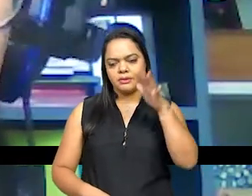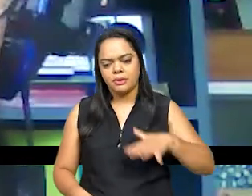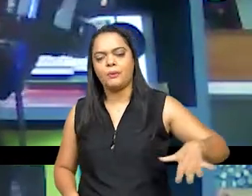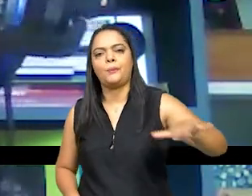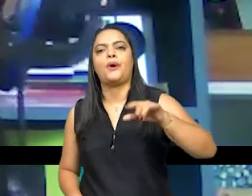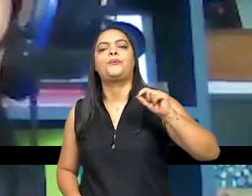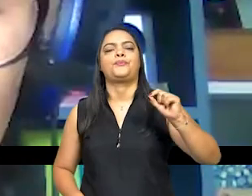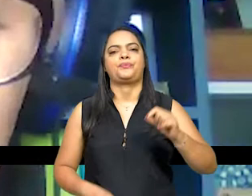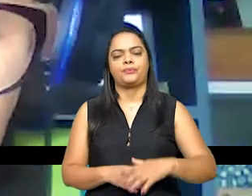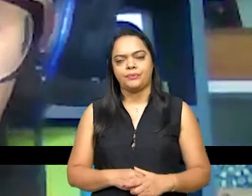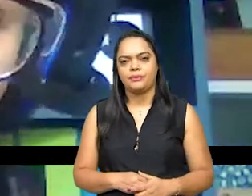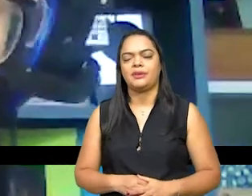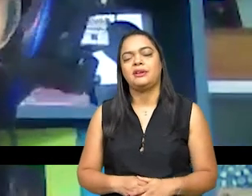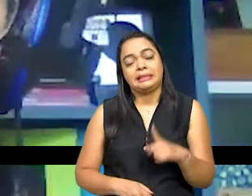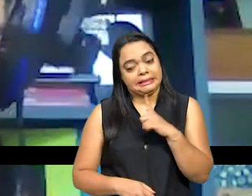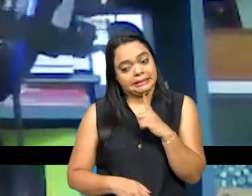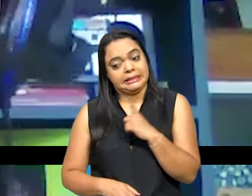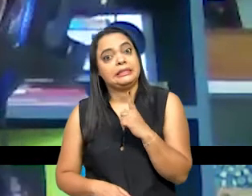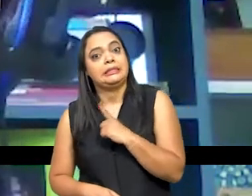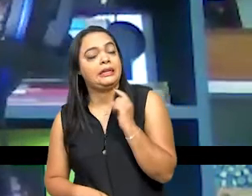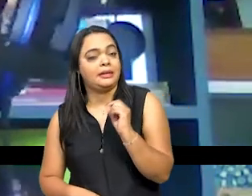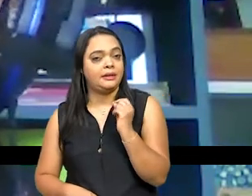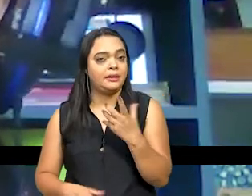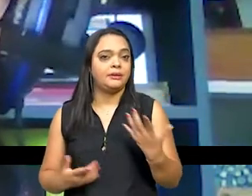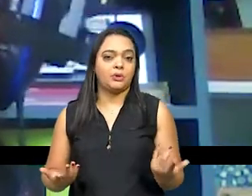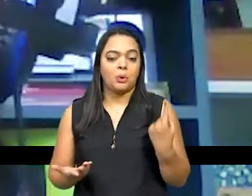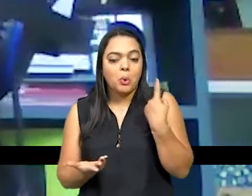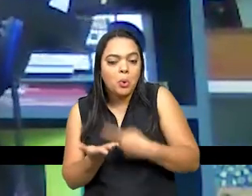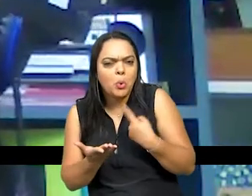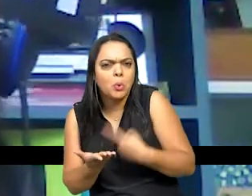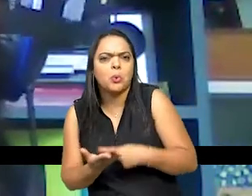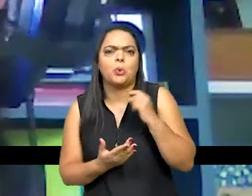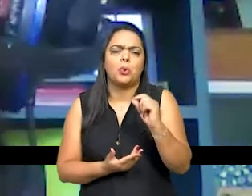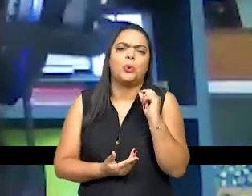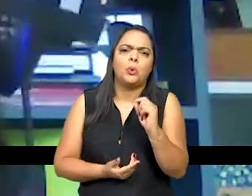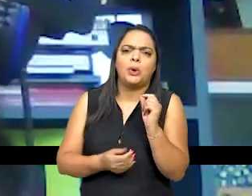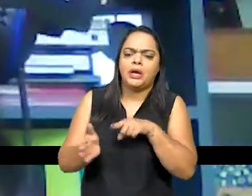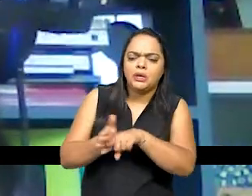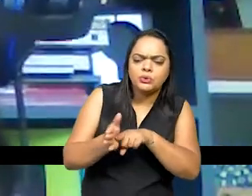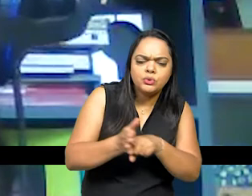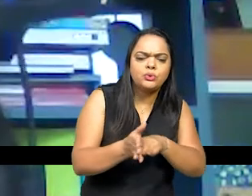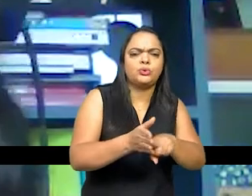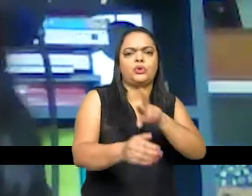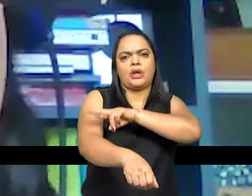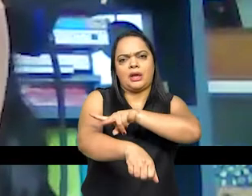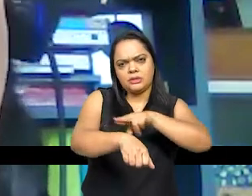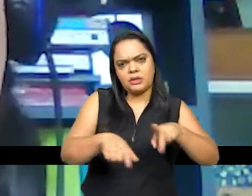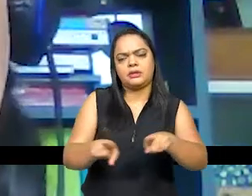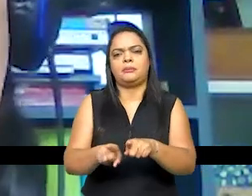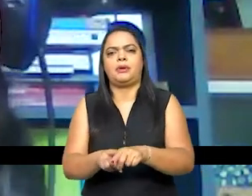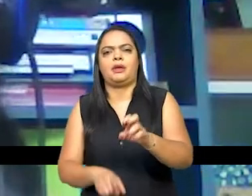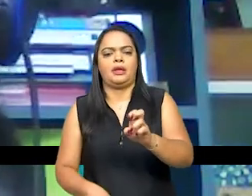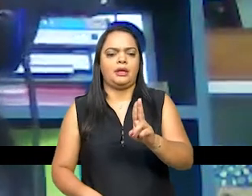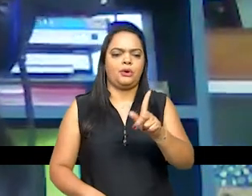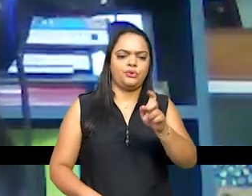assim, esteve comprometida com os estudos de raciologia, esteve comprometida com as ideias de eugenia, né,